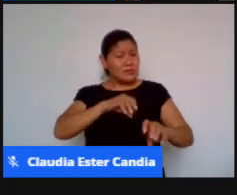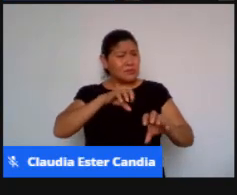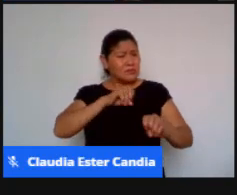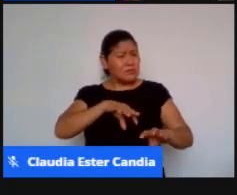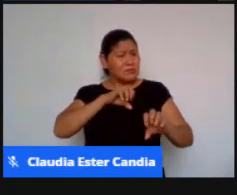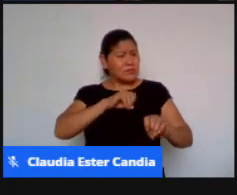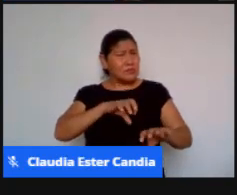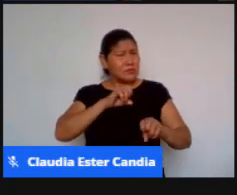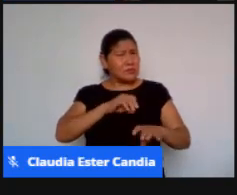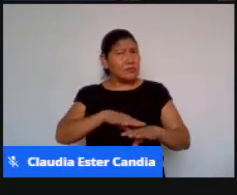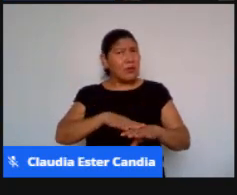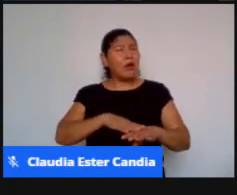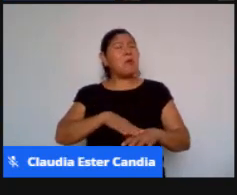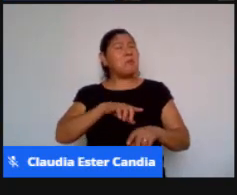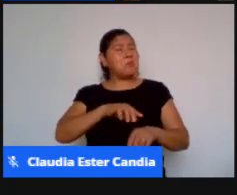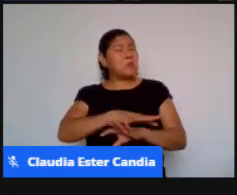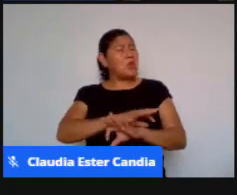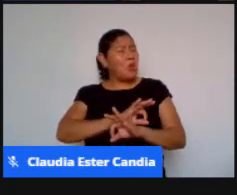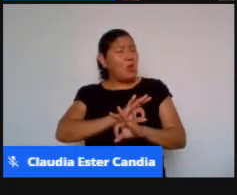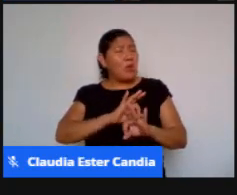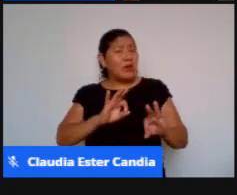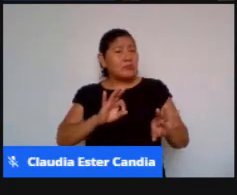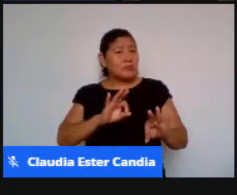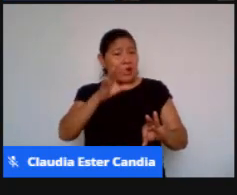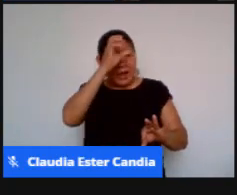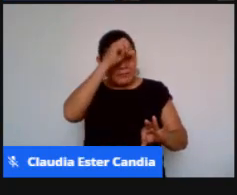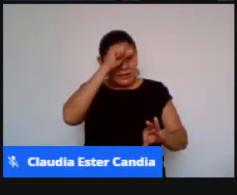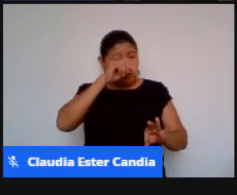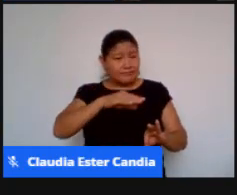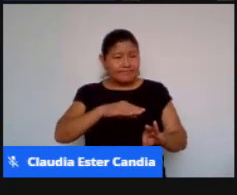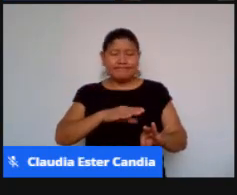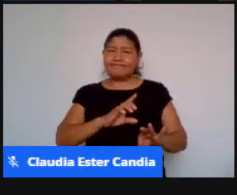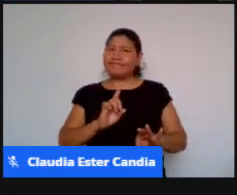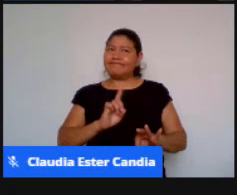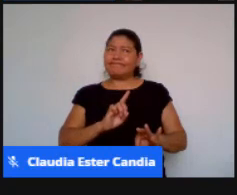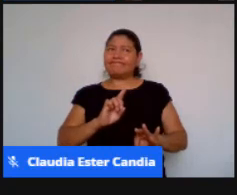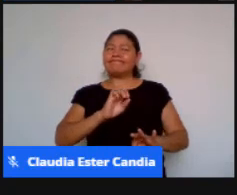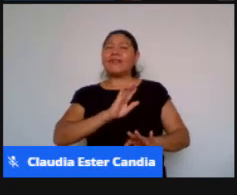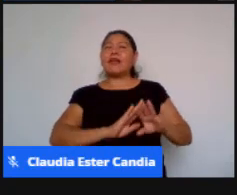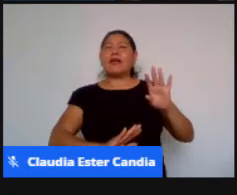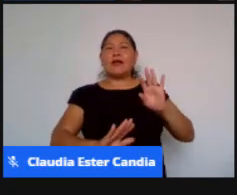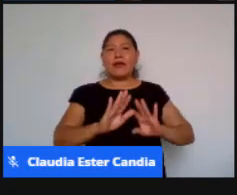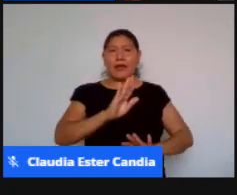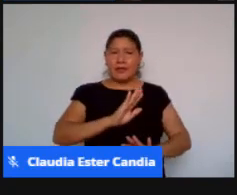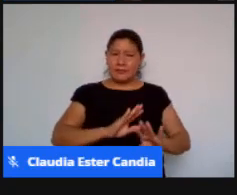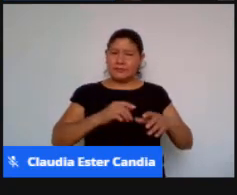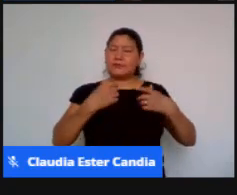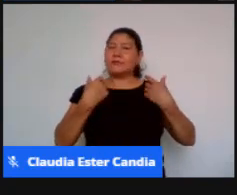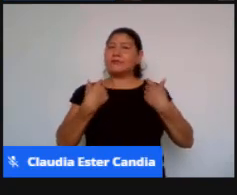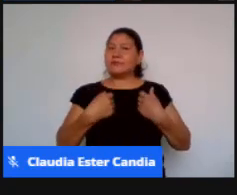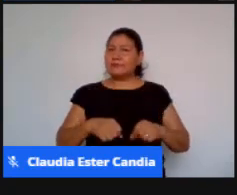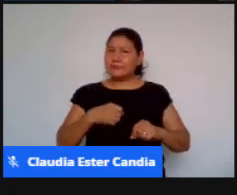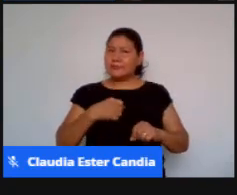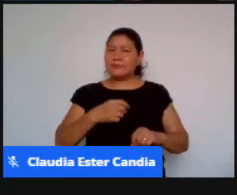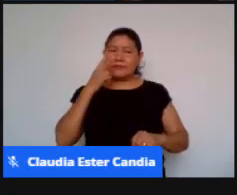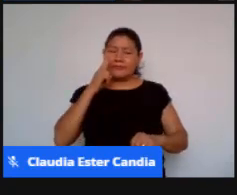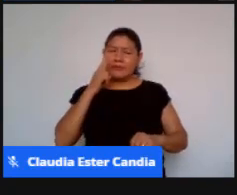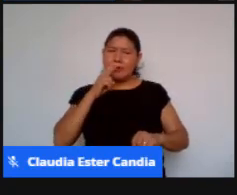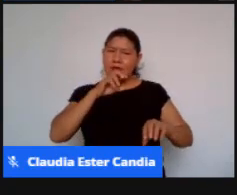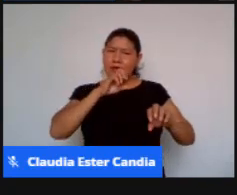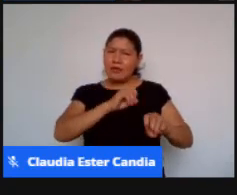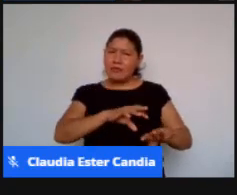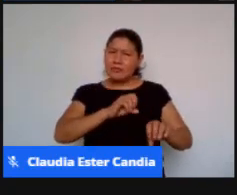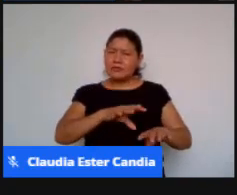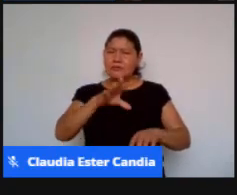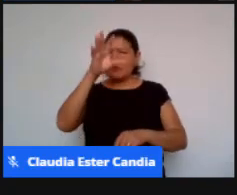tão fácil, ele é tão bom, né? Ensinei, ele aprendeu. A coisa não acontece assim. Então, esse processo de ensino-aprendizagem, como que eu